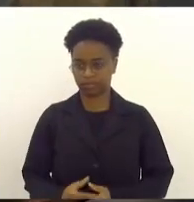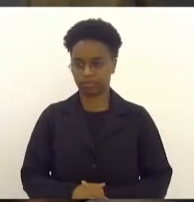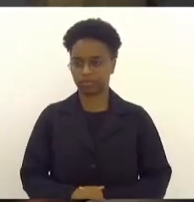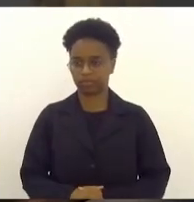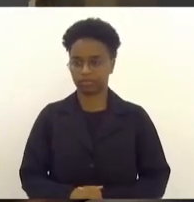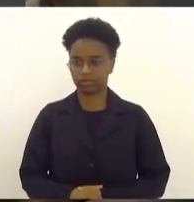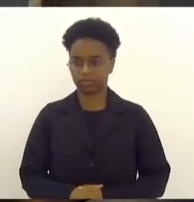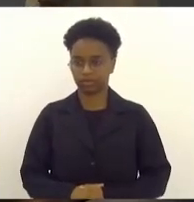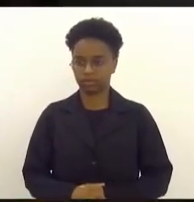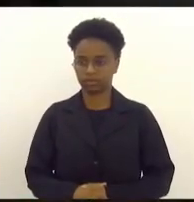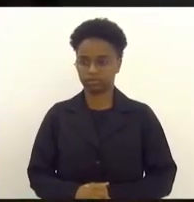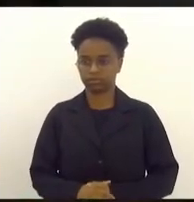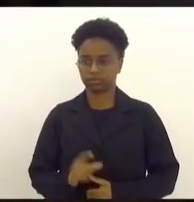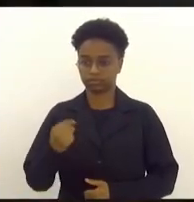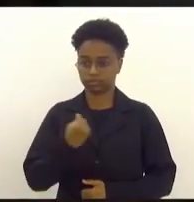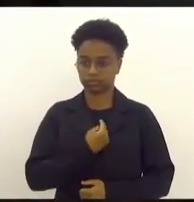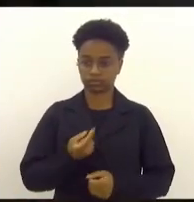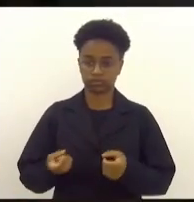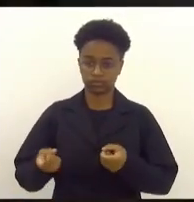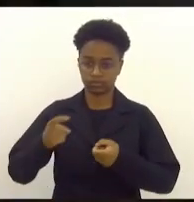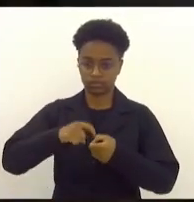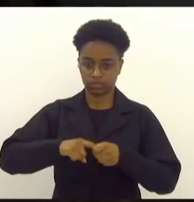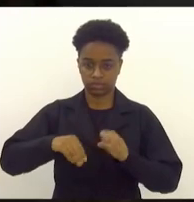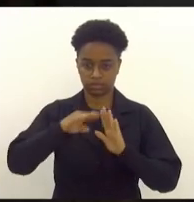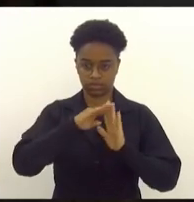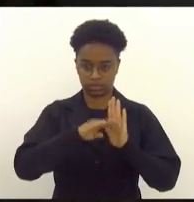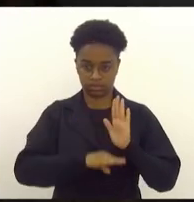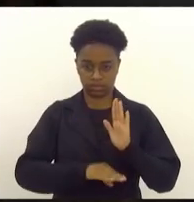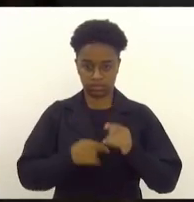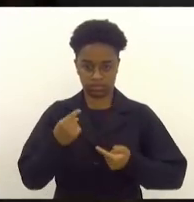vamos voltar ao serviço às ordens